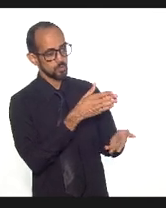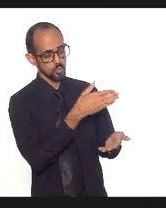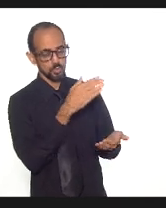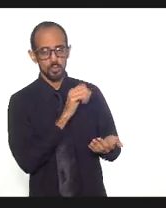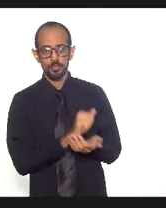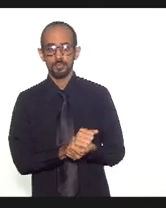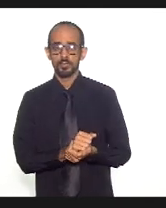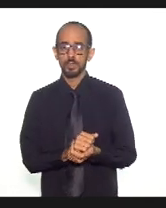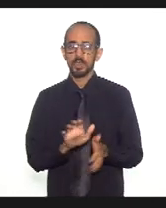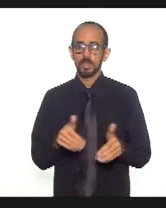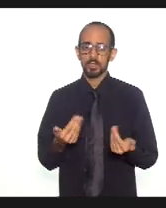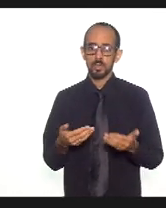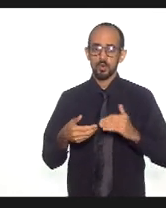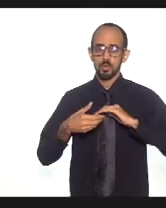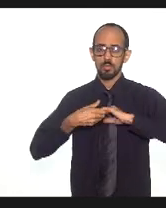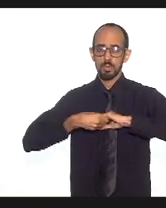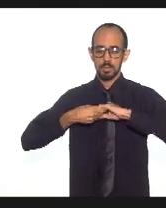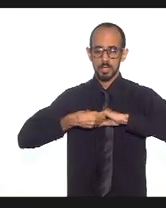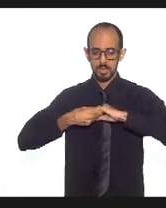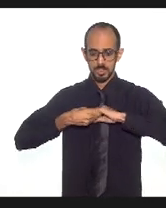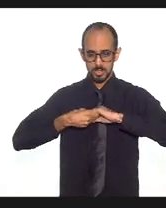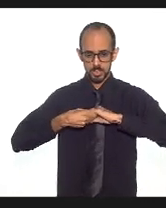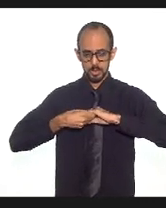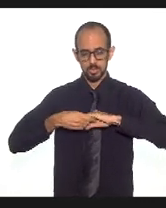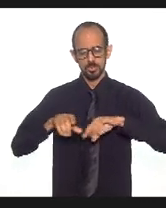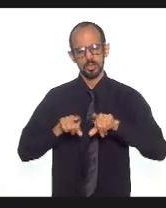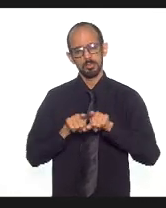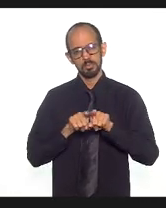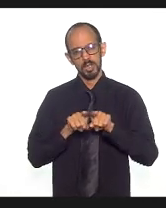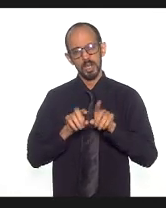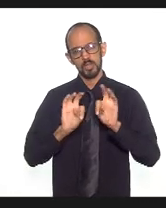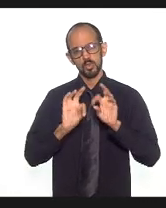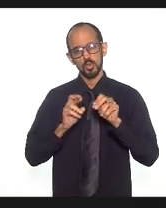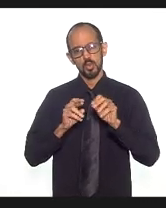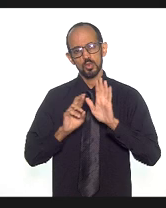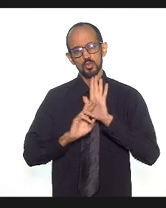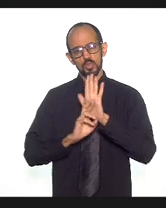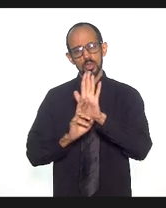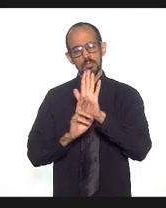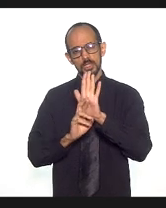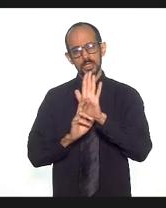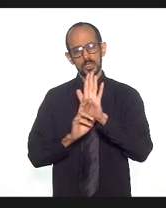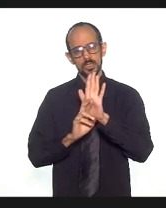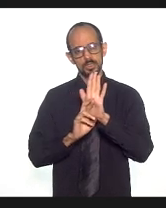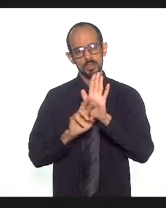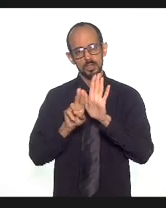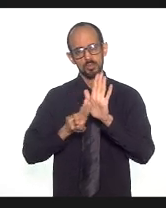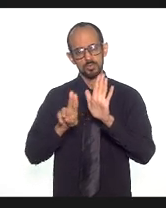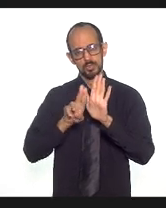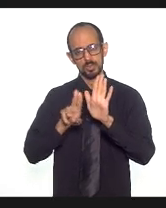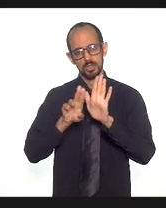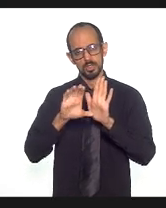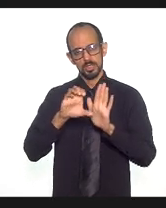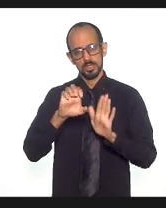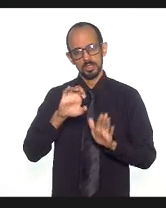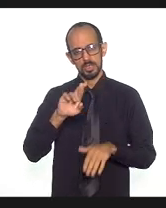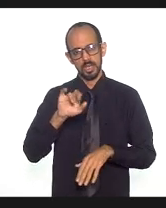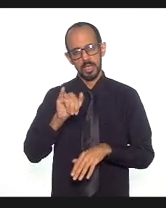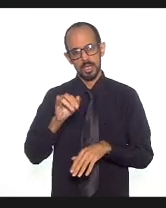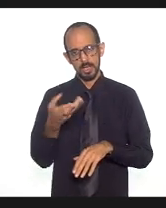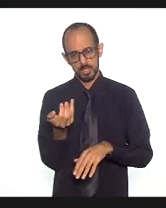Aqui, cumprimentando, eu cumprimento todos os representantes das universidades, do CCERJ, doutor Edgar, professor